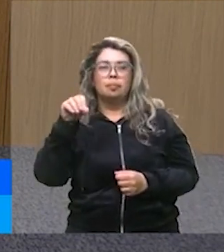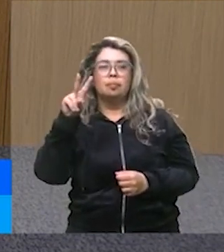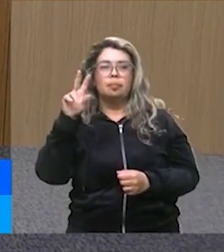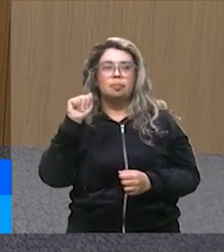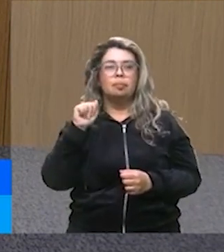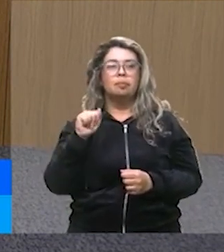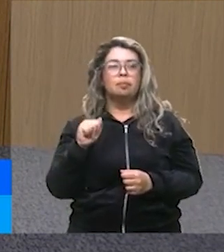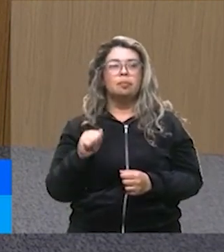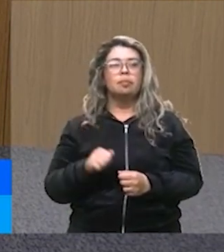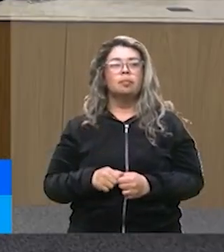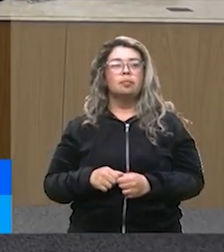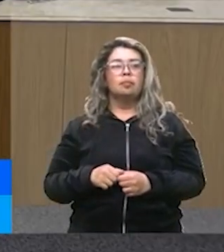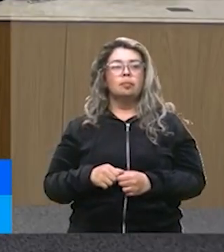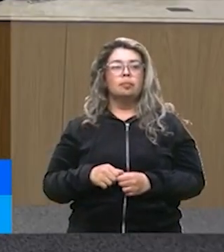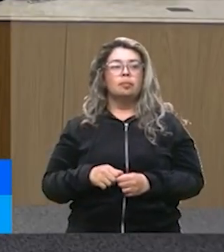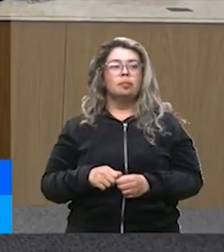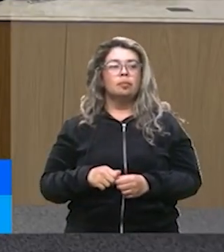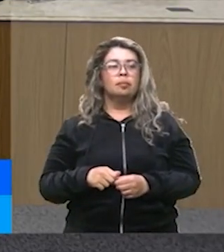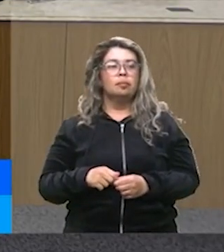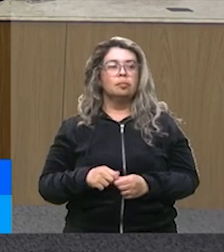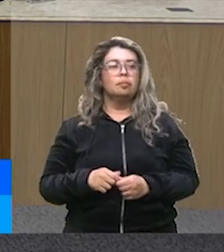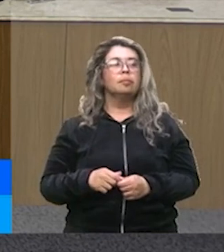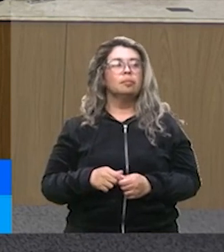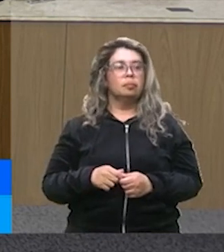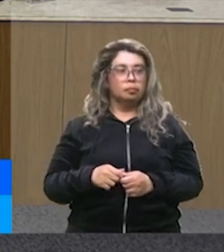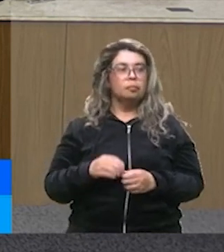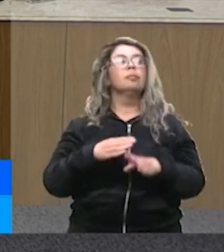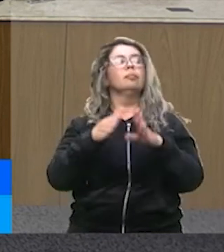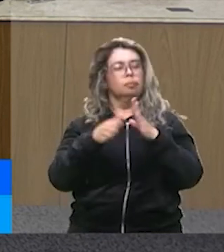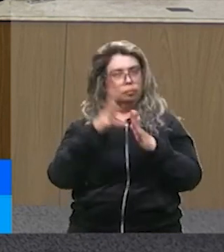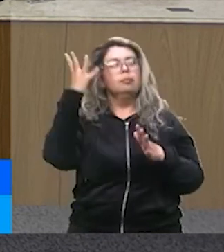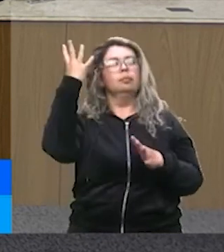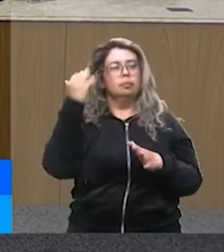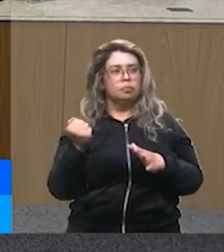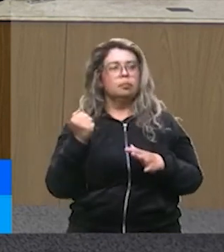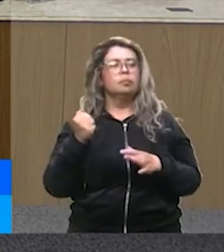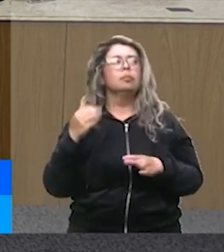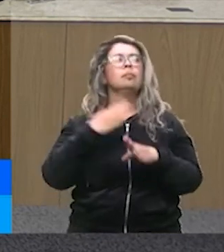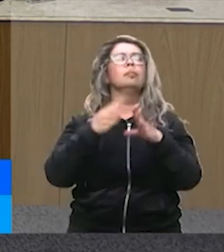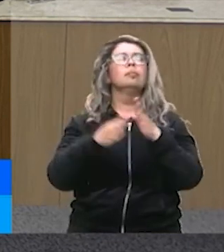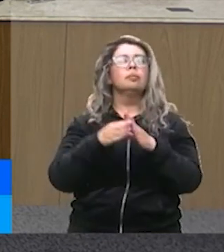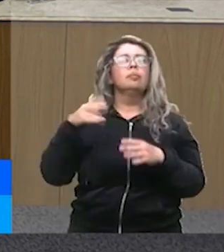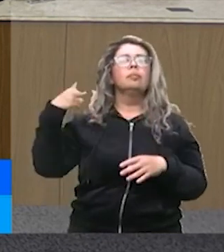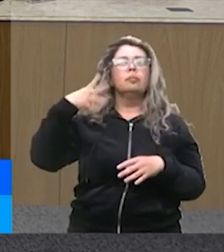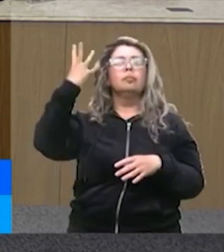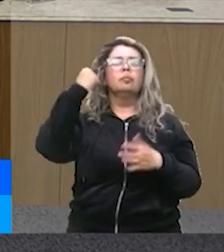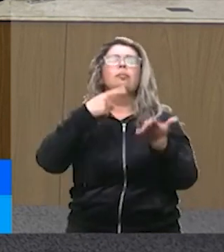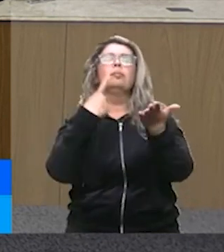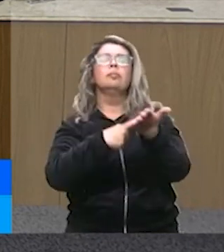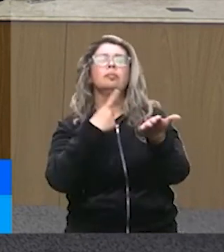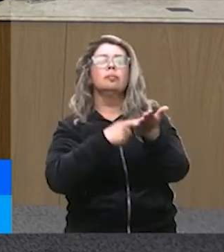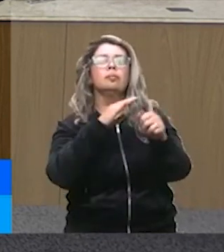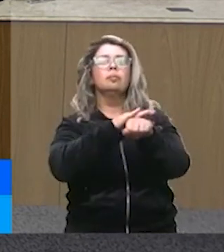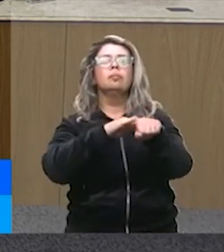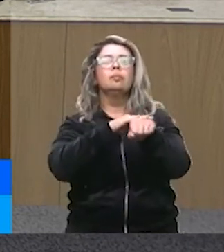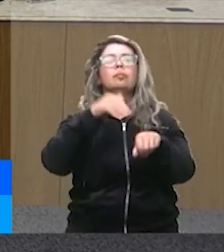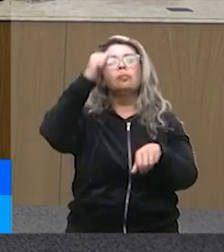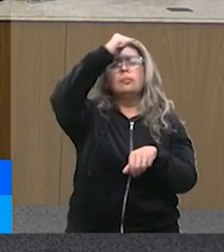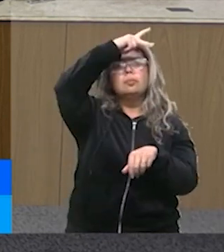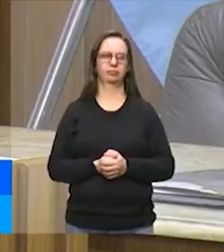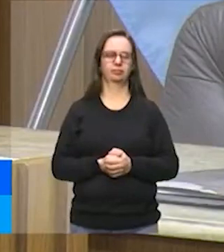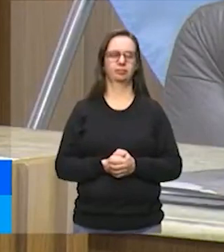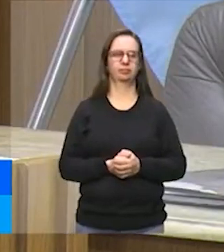vamos resolver Ok então tá todos os vereadores aqui assumiram compromisso de conversar com o Senhor Prefeito